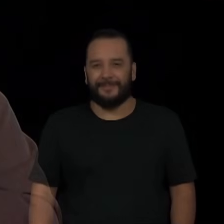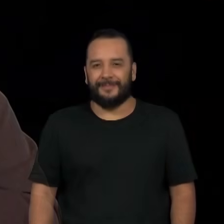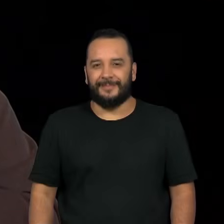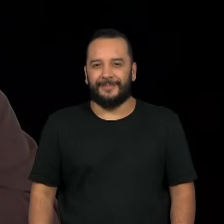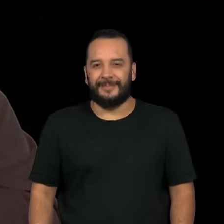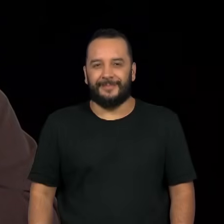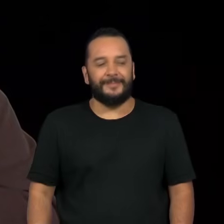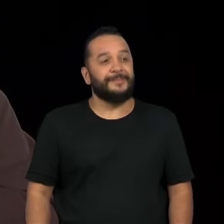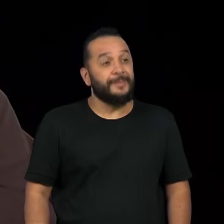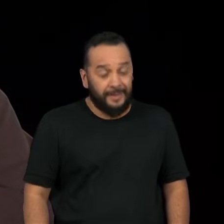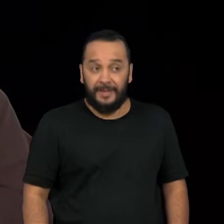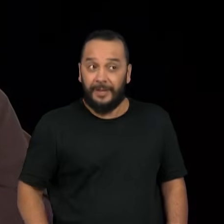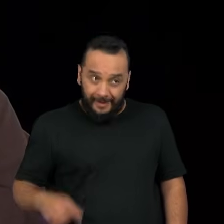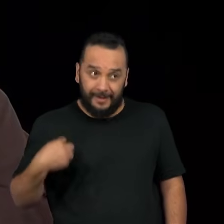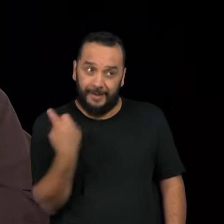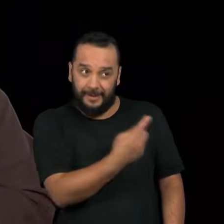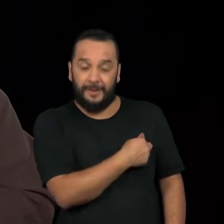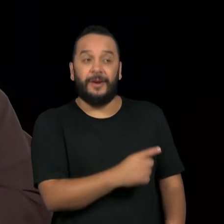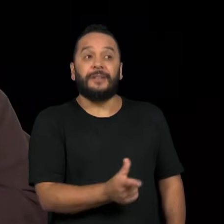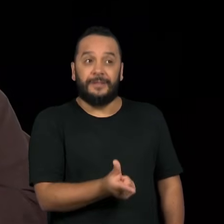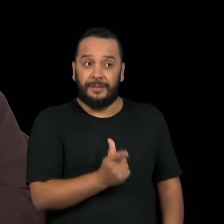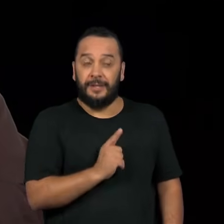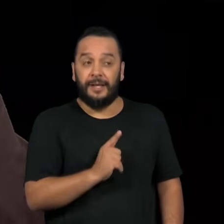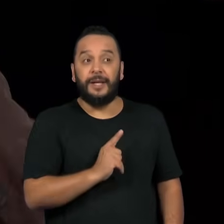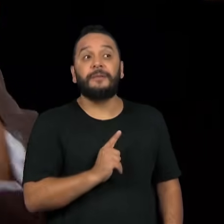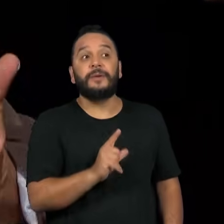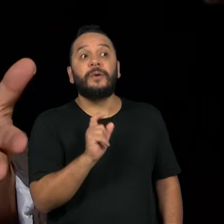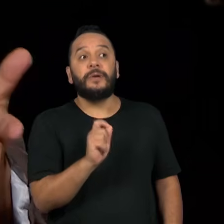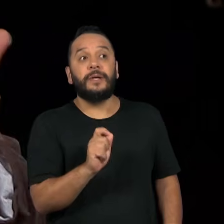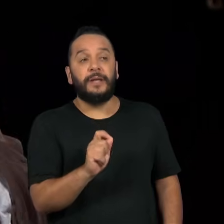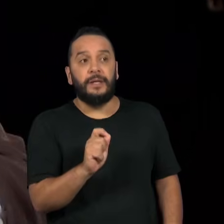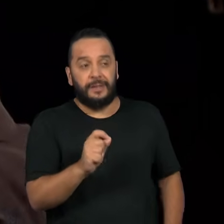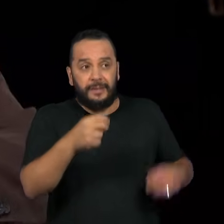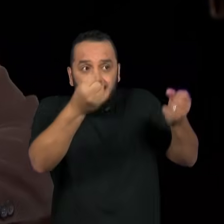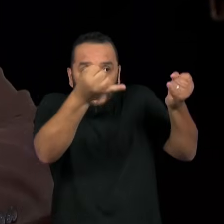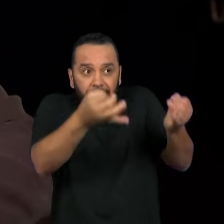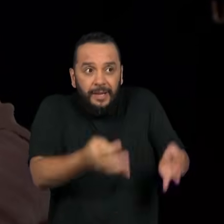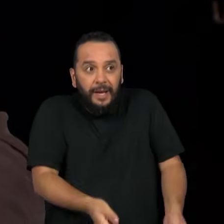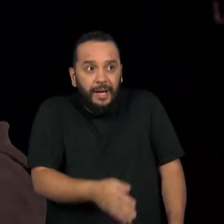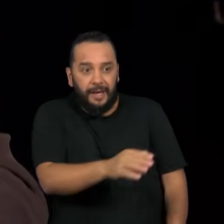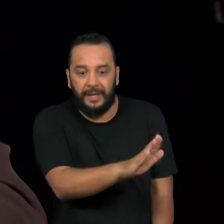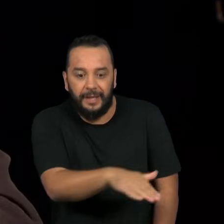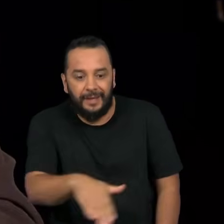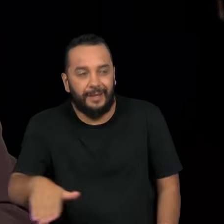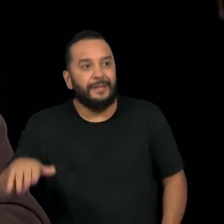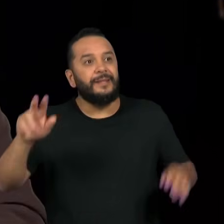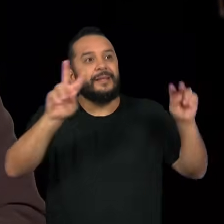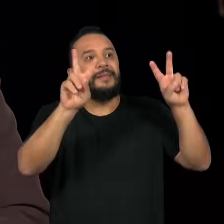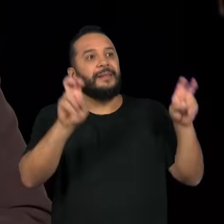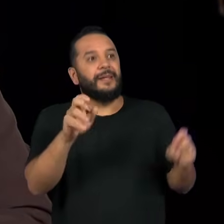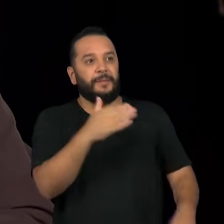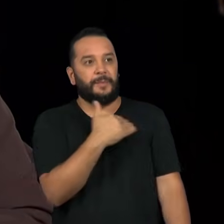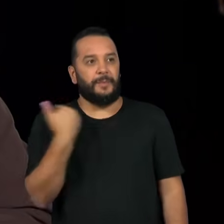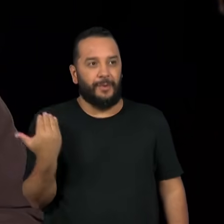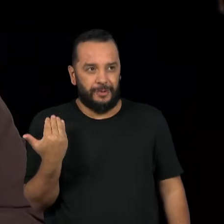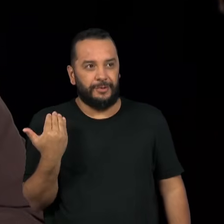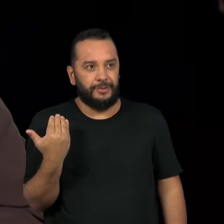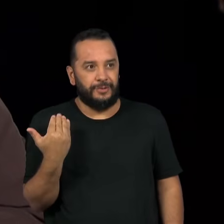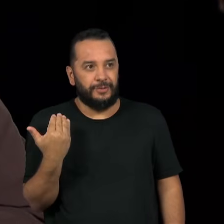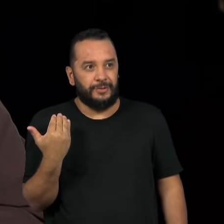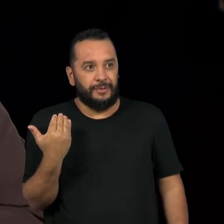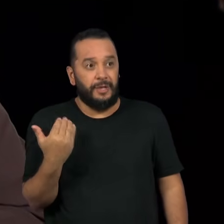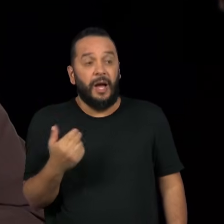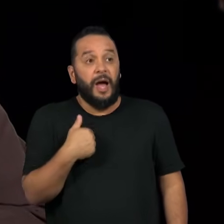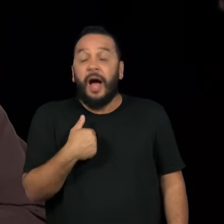Nós temos situações de contar para as crianças sobre a morte, ter aquele negócio assim, vovô virou